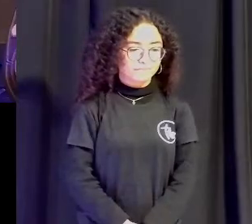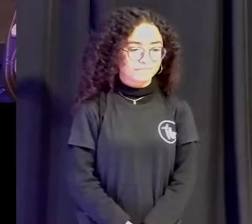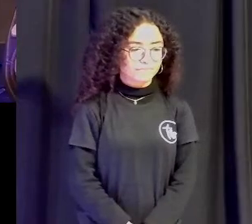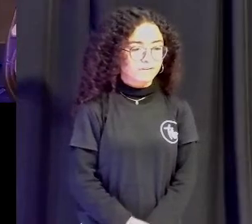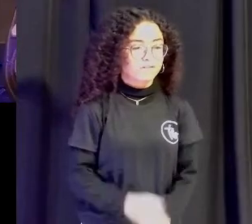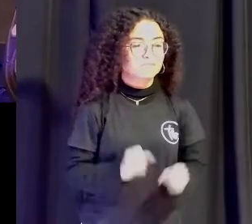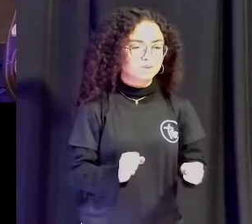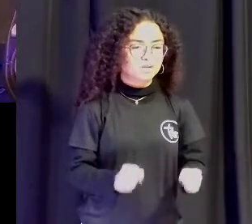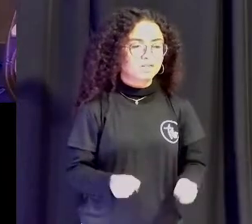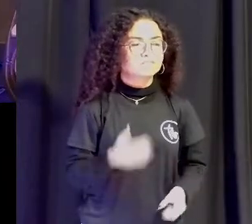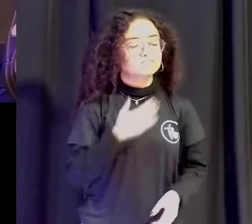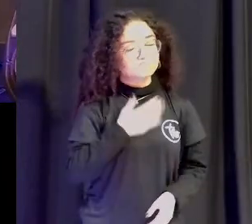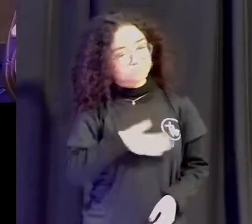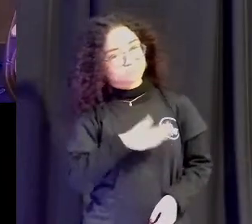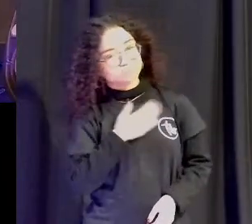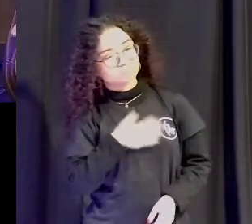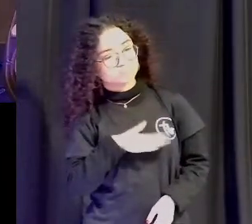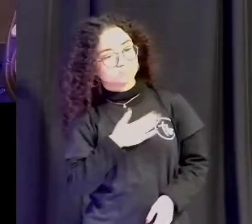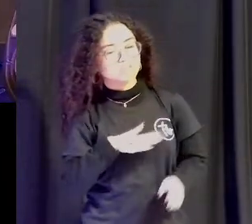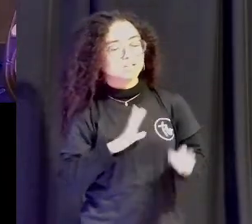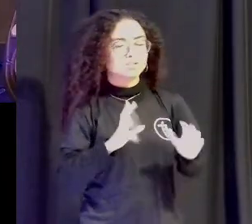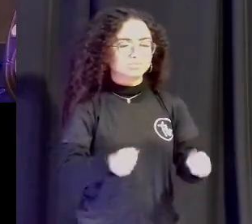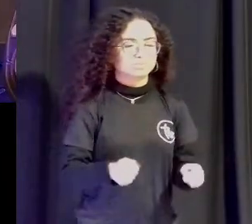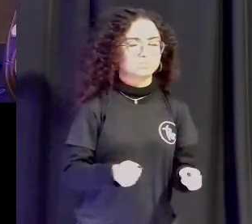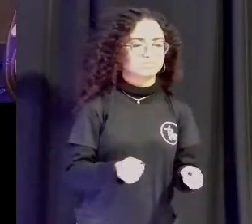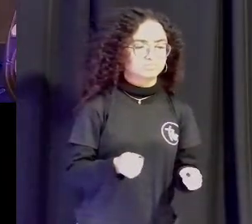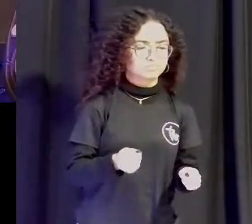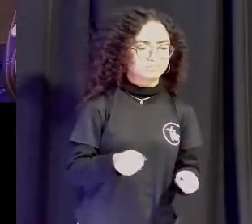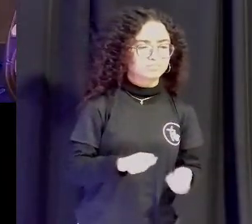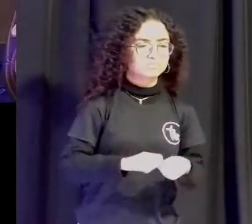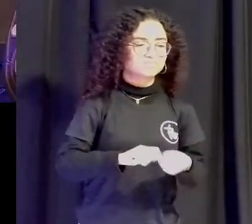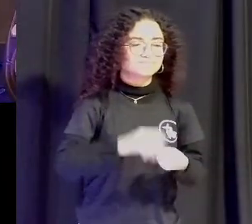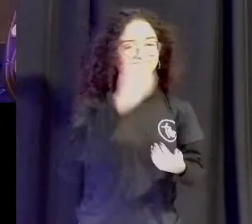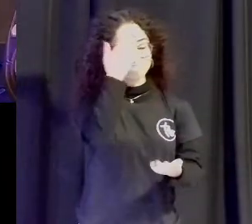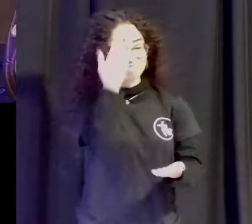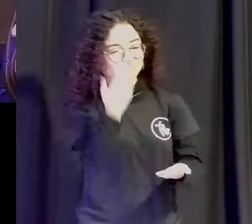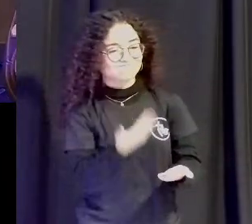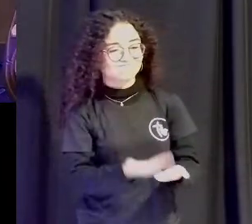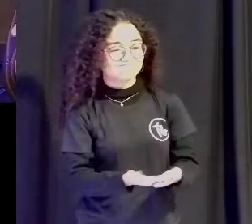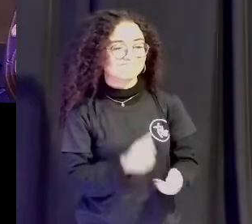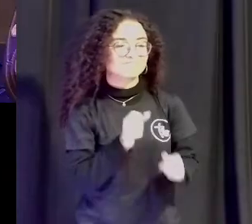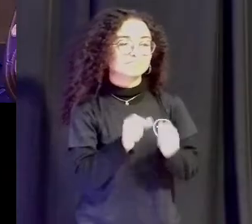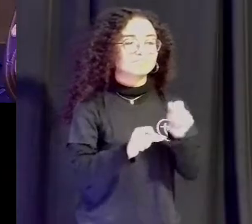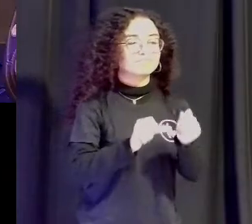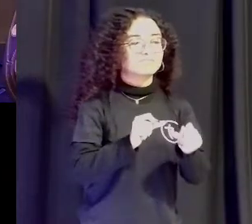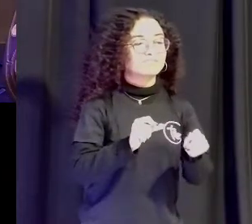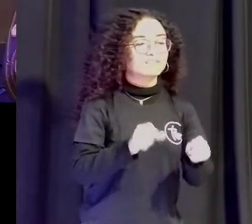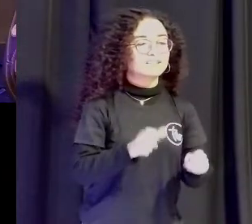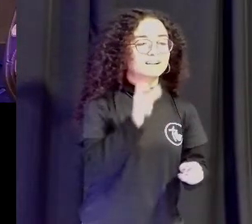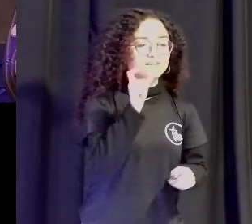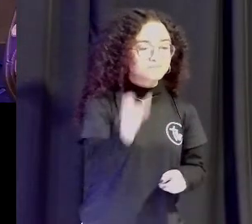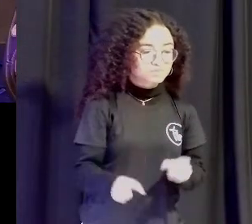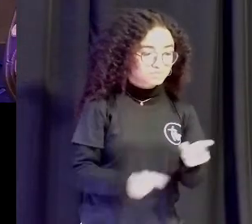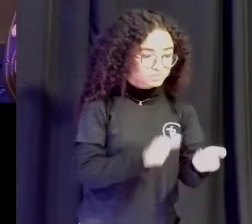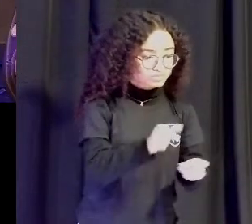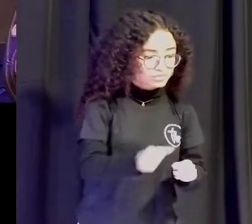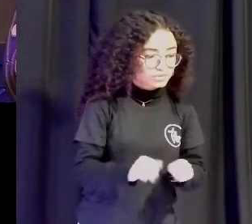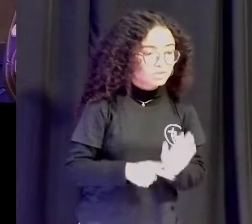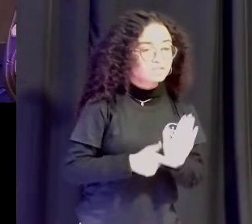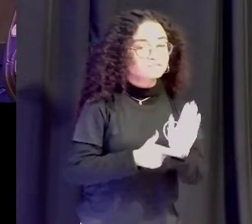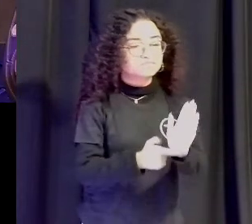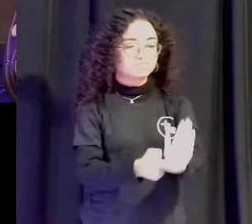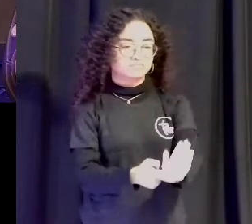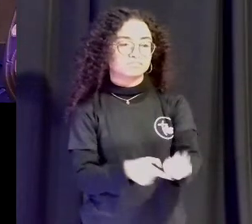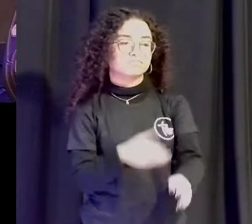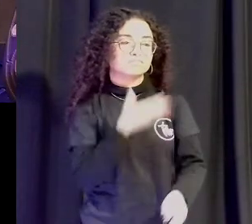Tudo nos leva a crer, tudo indica que ele era levado por pessoas. Algumas pessoas